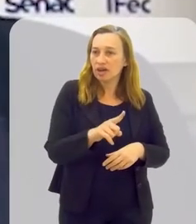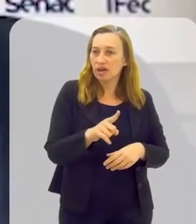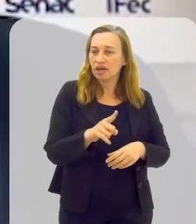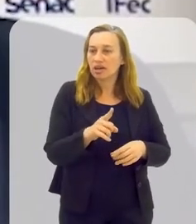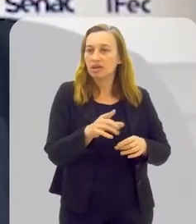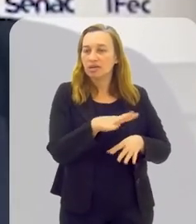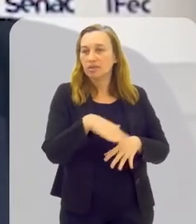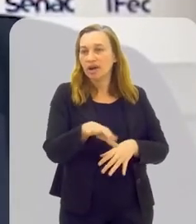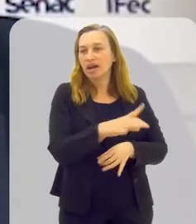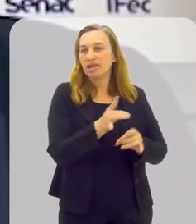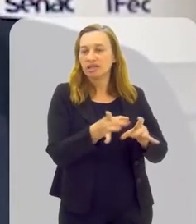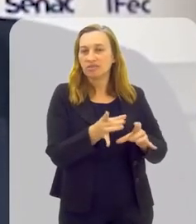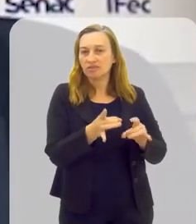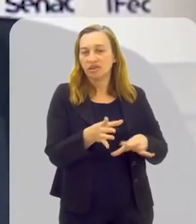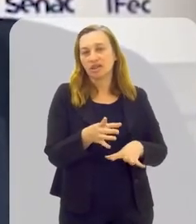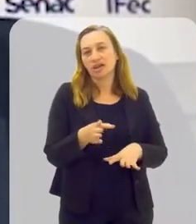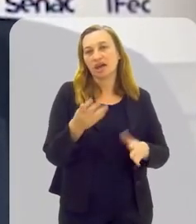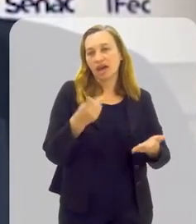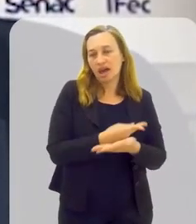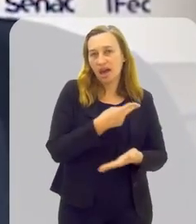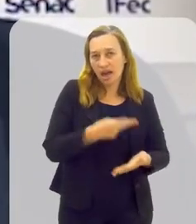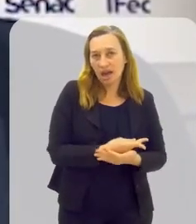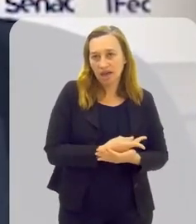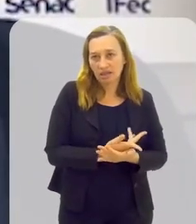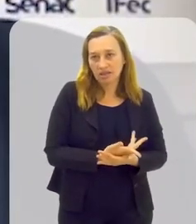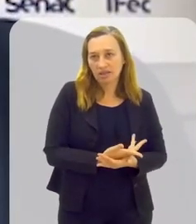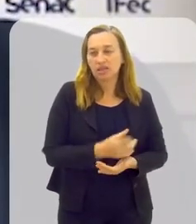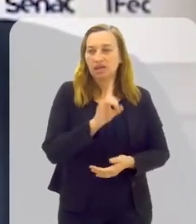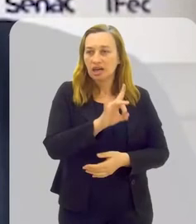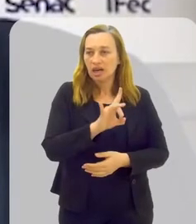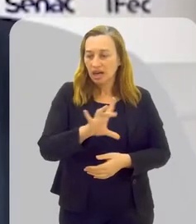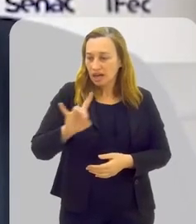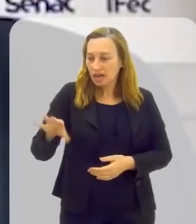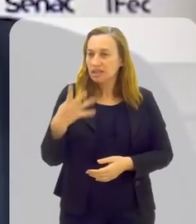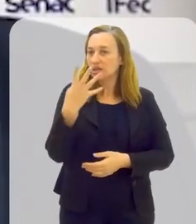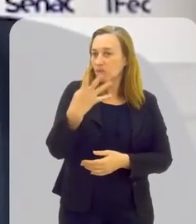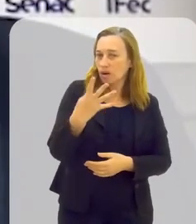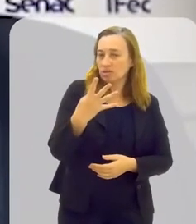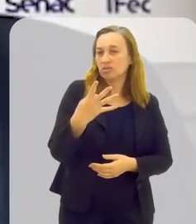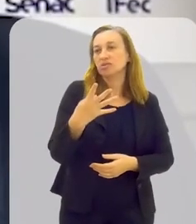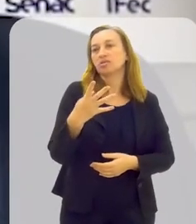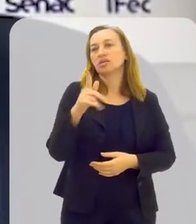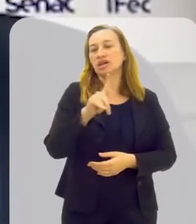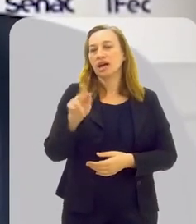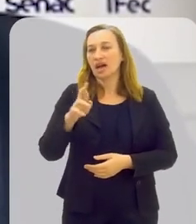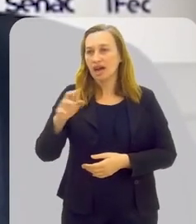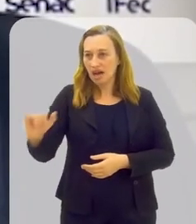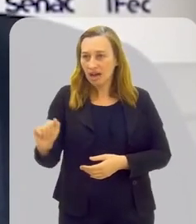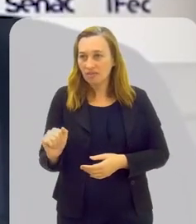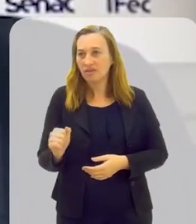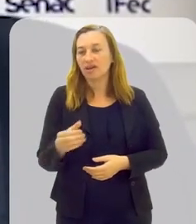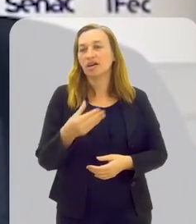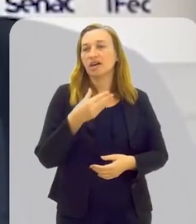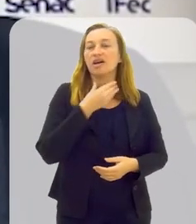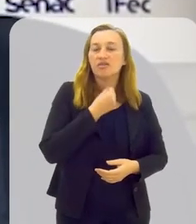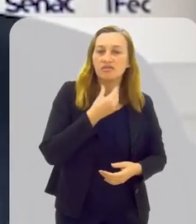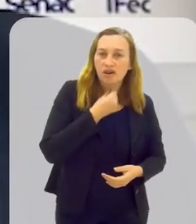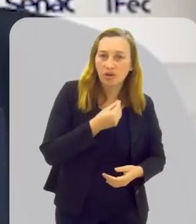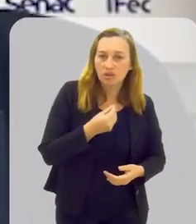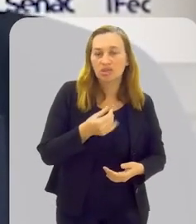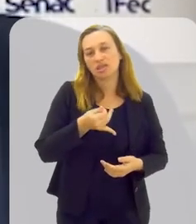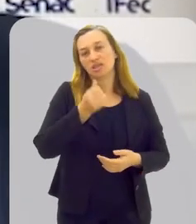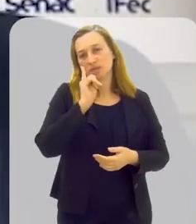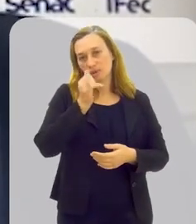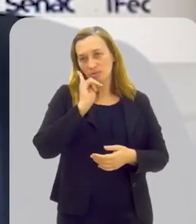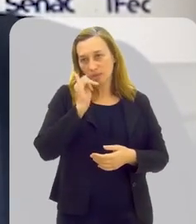para o mercado da falsificação de bebidas a pesquisa aponta que uma em cada quatro garrafas de vodka é falsificada uma